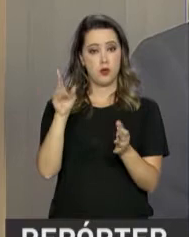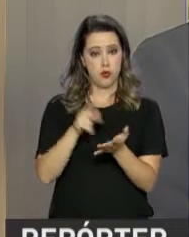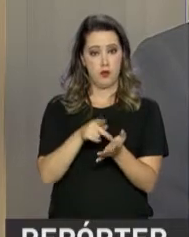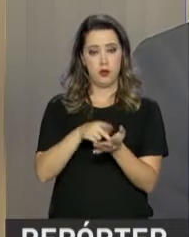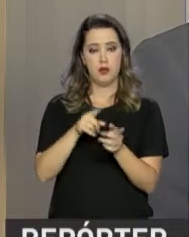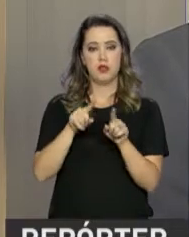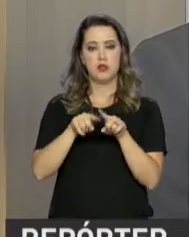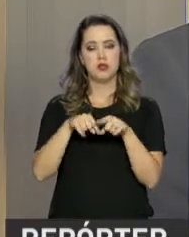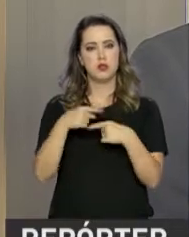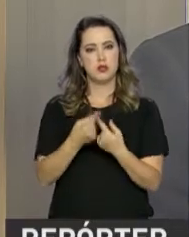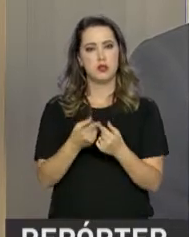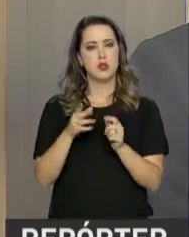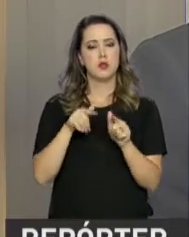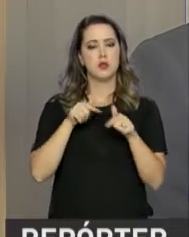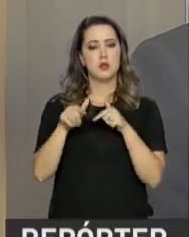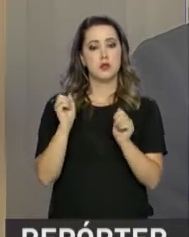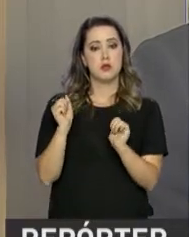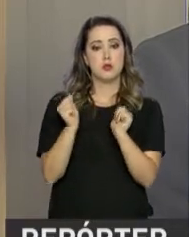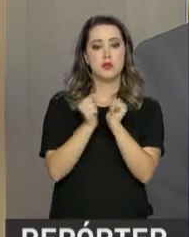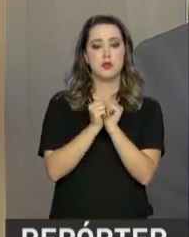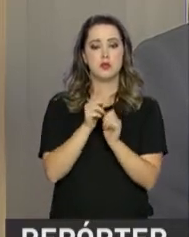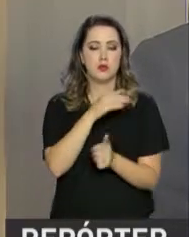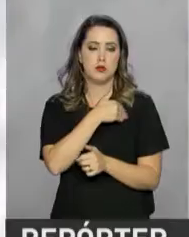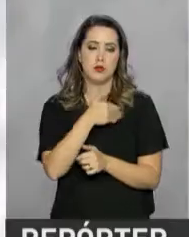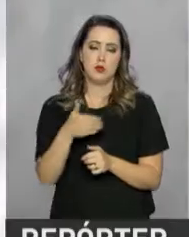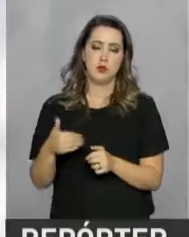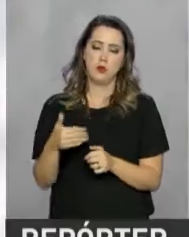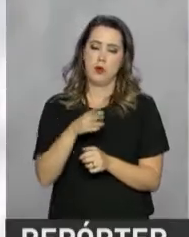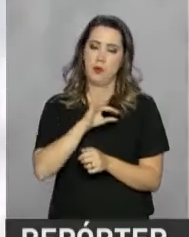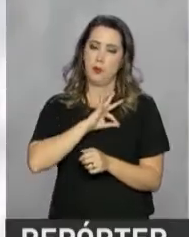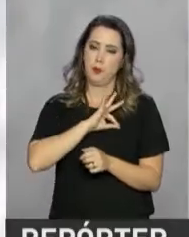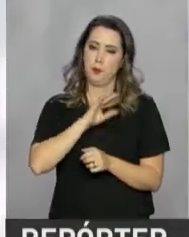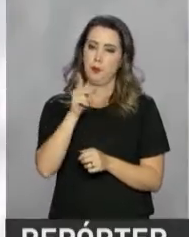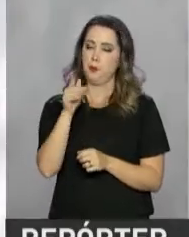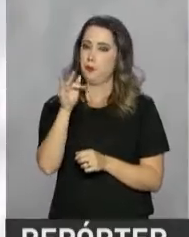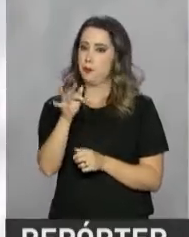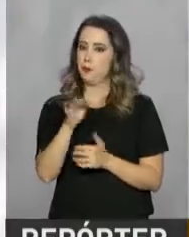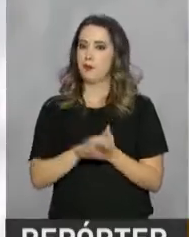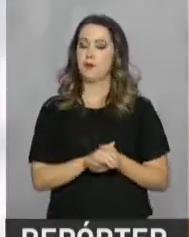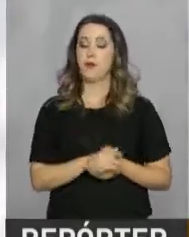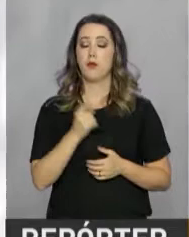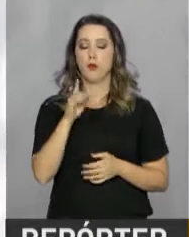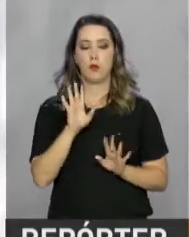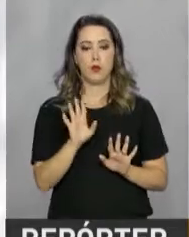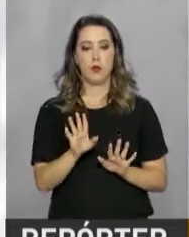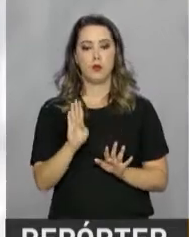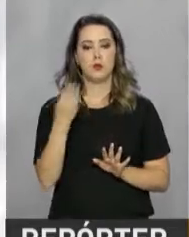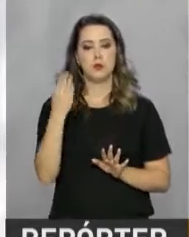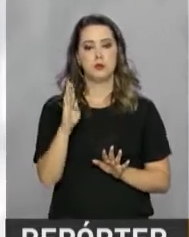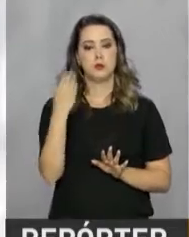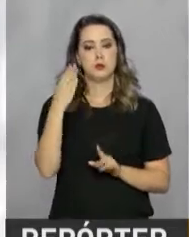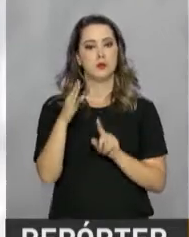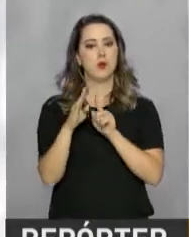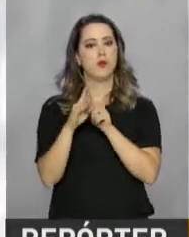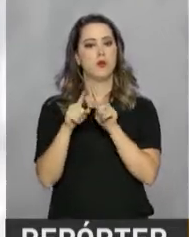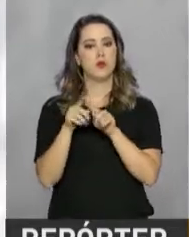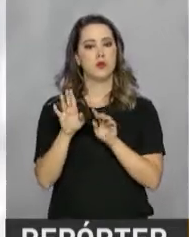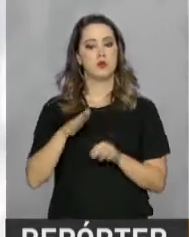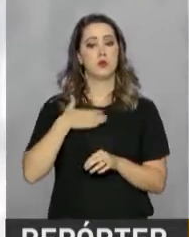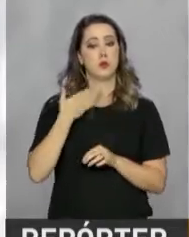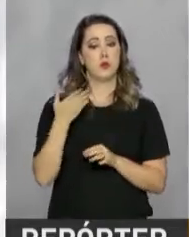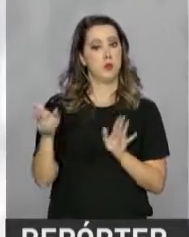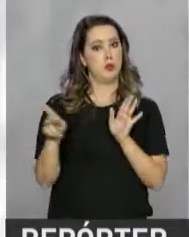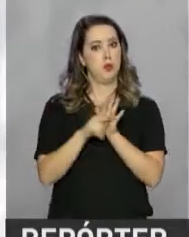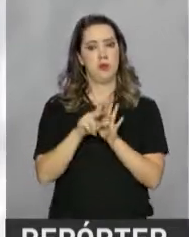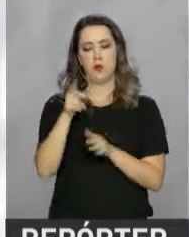eles são trabalhados junto com o departamento de polícia federal entre as fraudes registradas pelo sistema algumas surpreenderam os